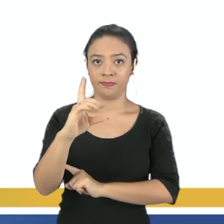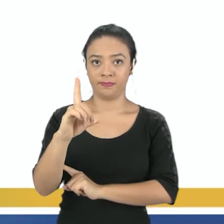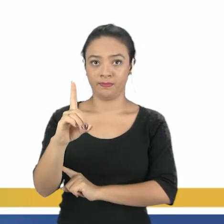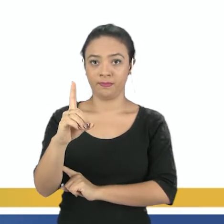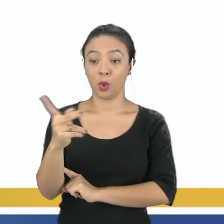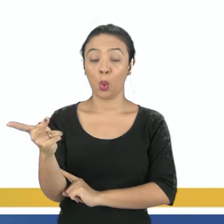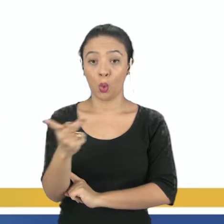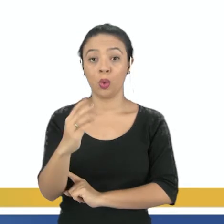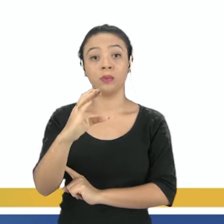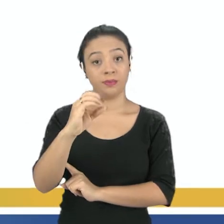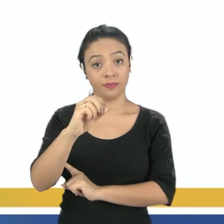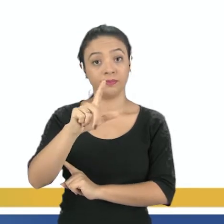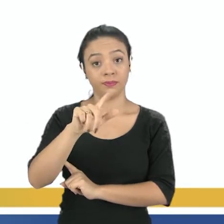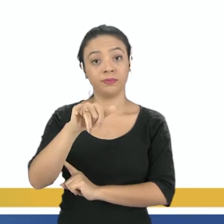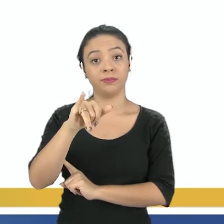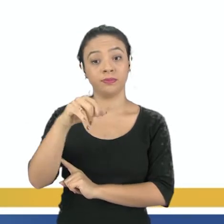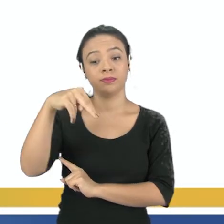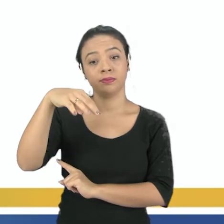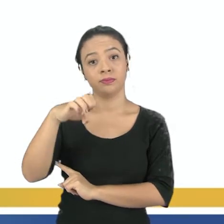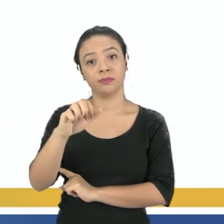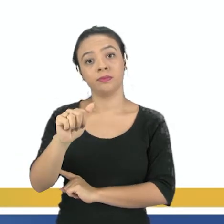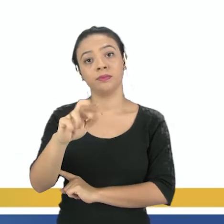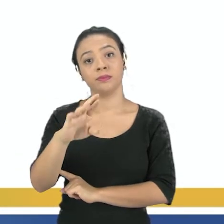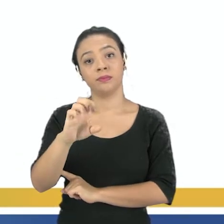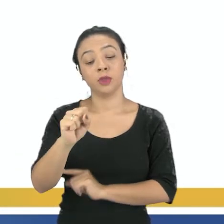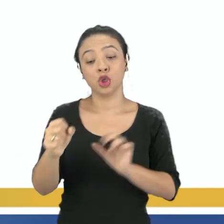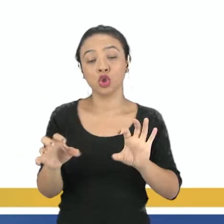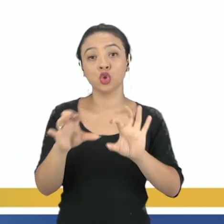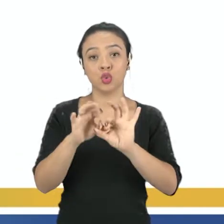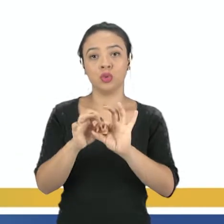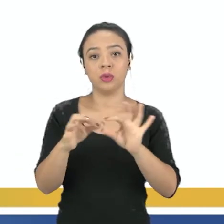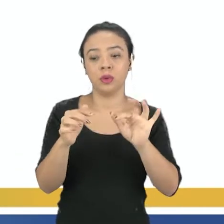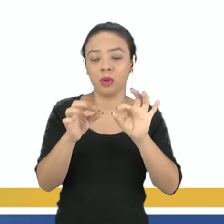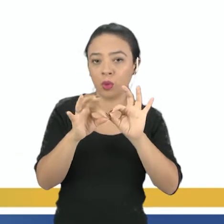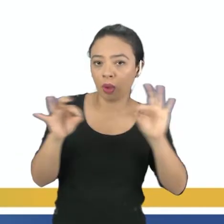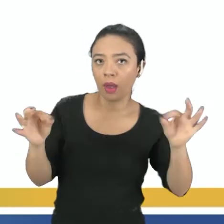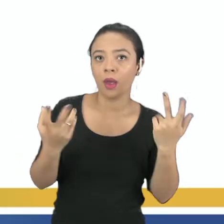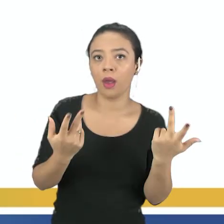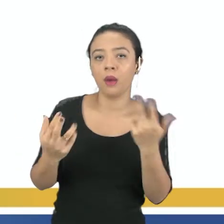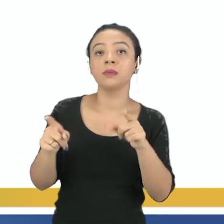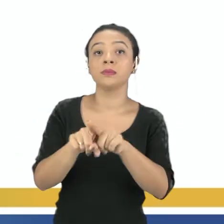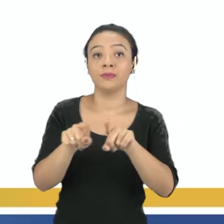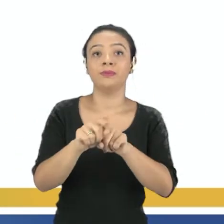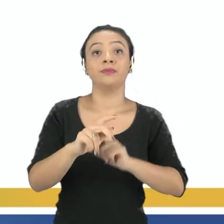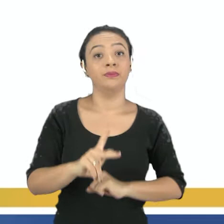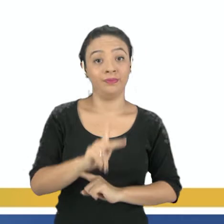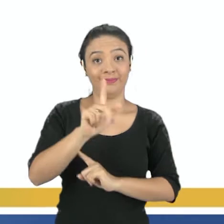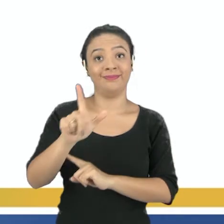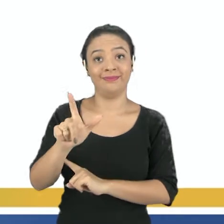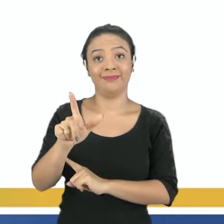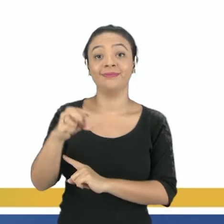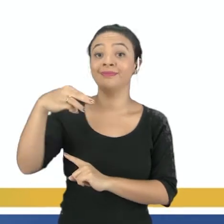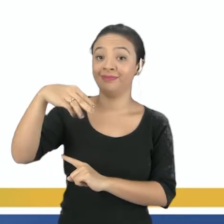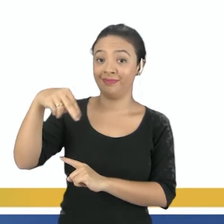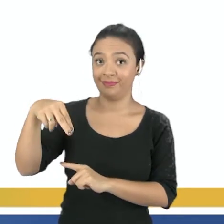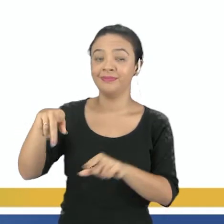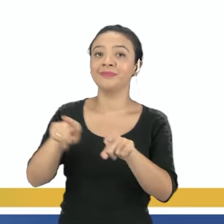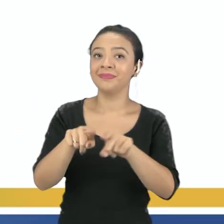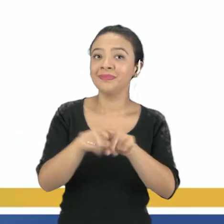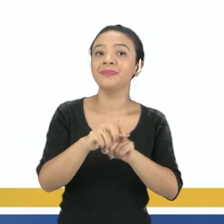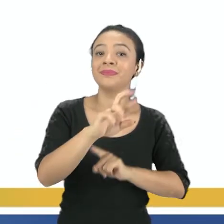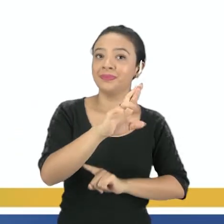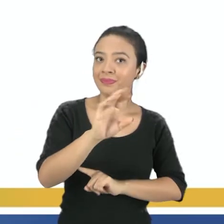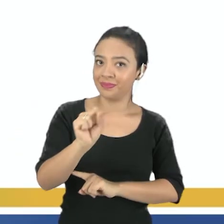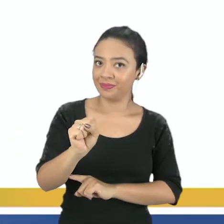são colineares, né? Estão sobre uma mesma reta, assim como os segmentos KL e MN, bem como também os